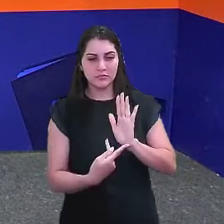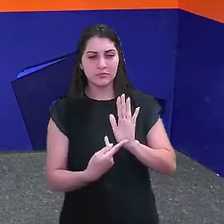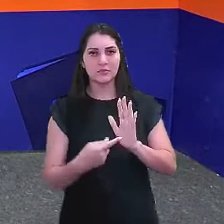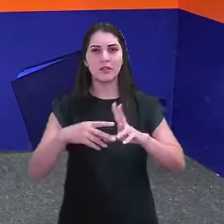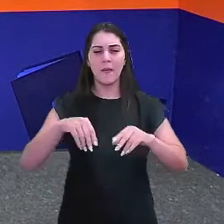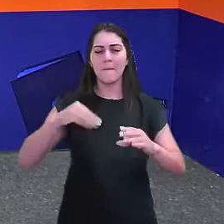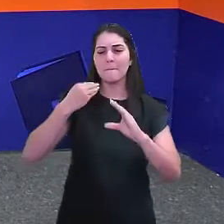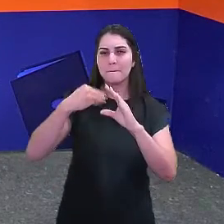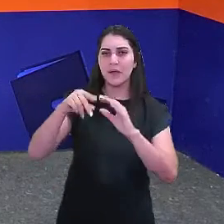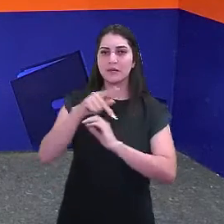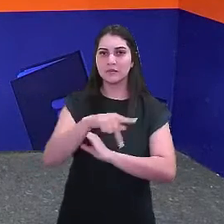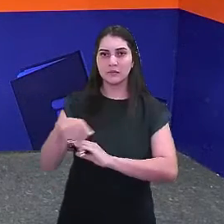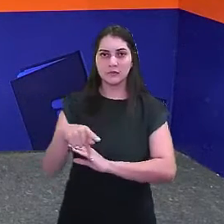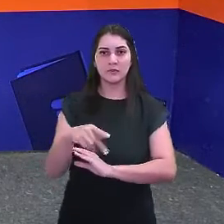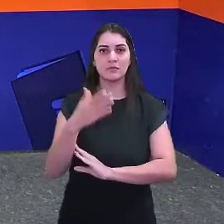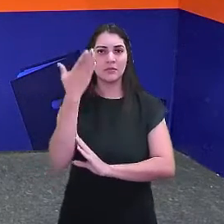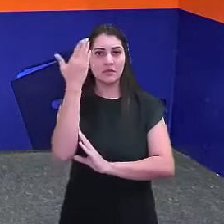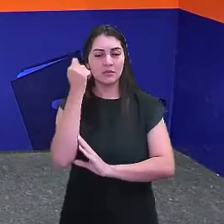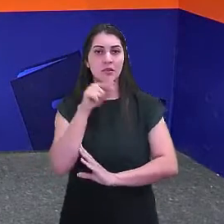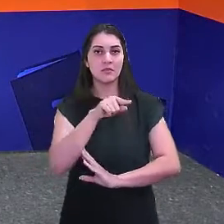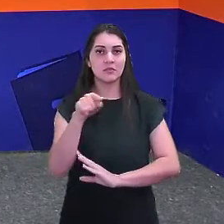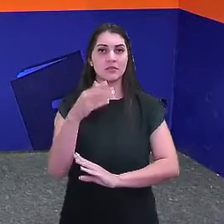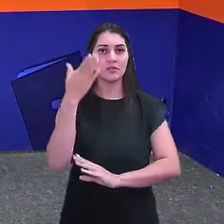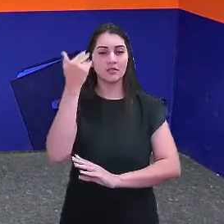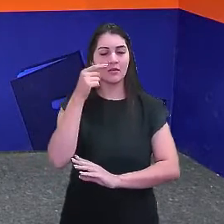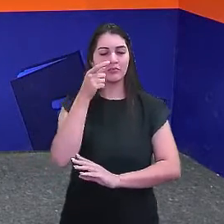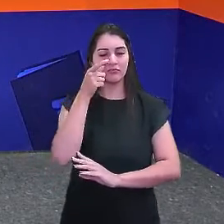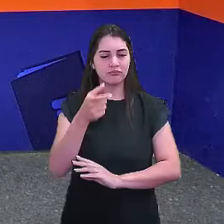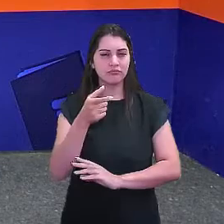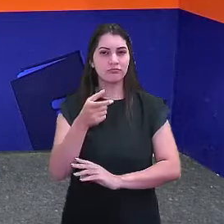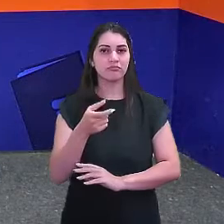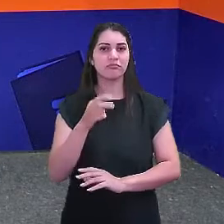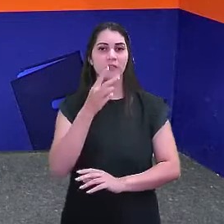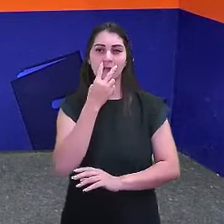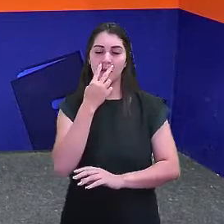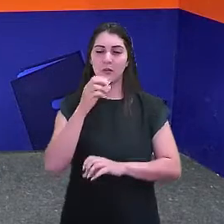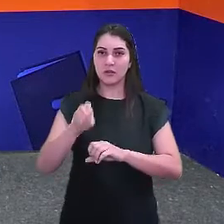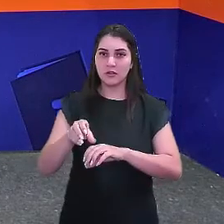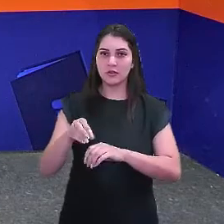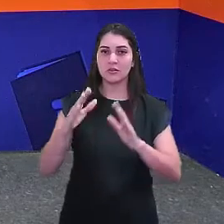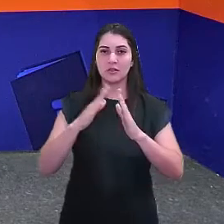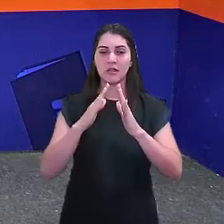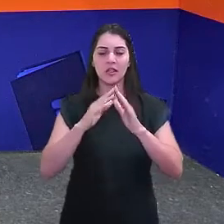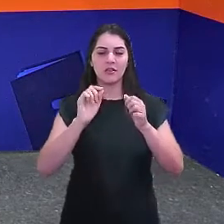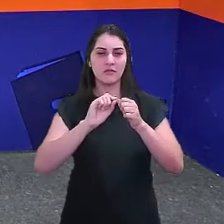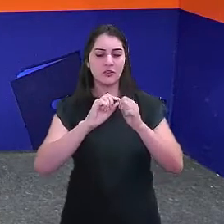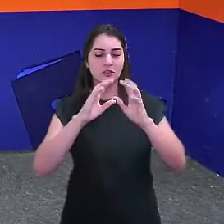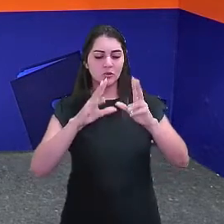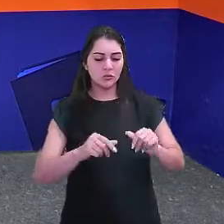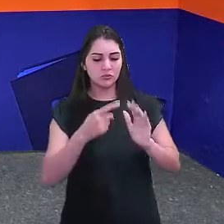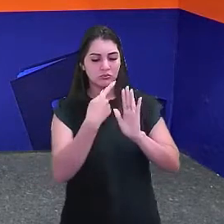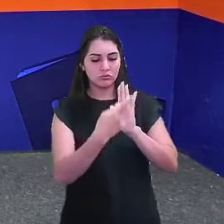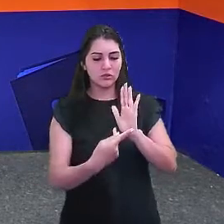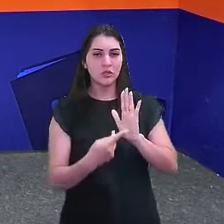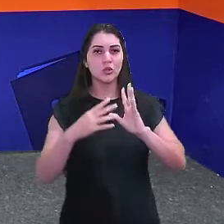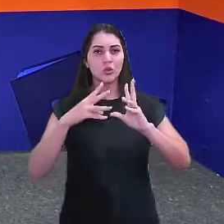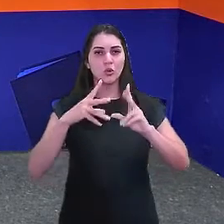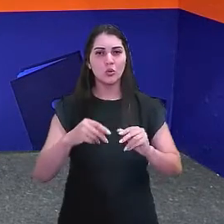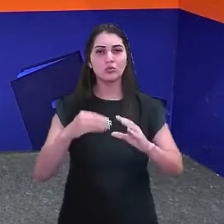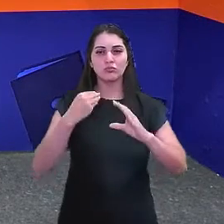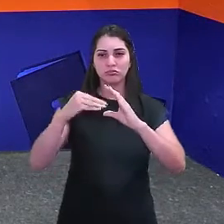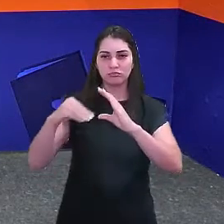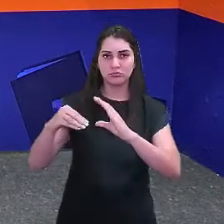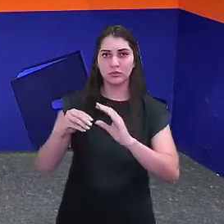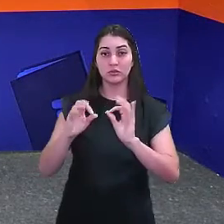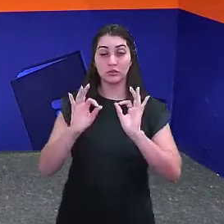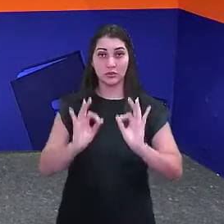para tua professora, para ela saber que você está ligadinho no Vitória Ensina em Casa, fazendo todos os desenhos, tudo que a gente está mandando por aqui.